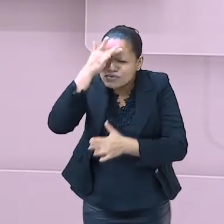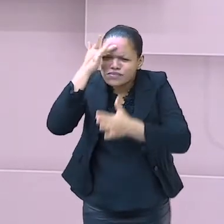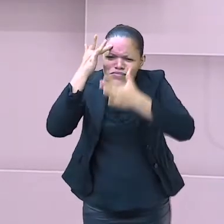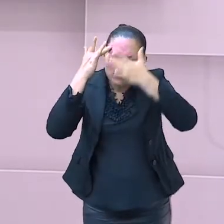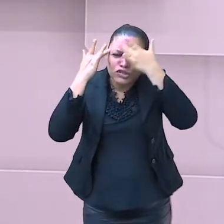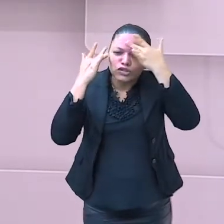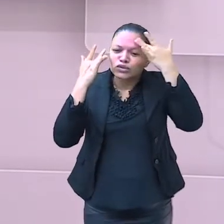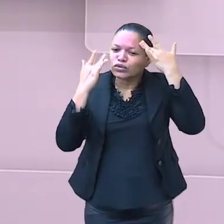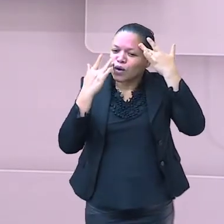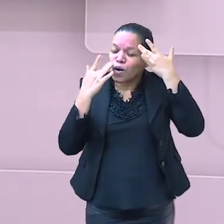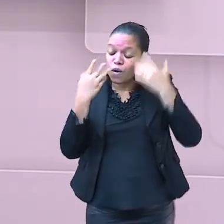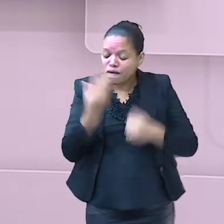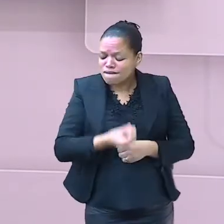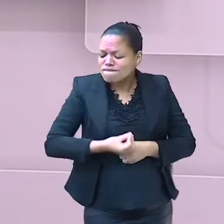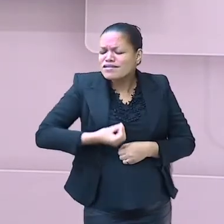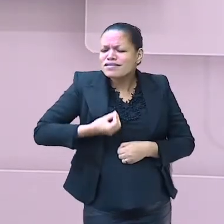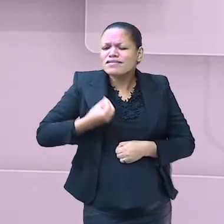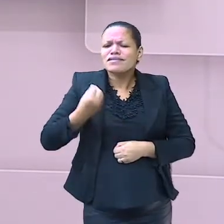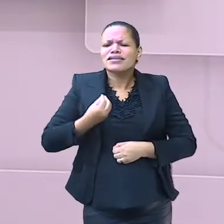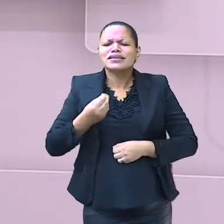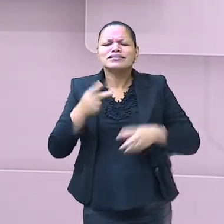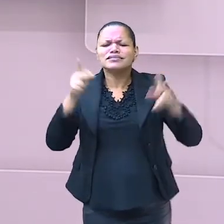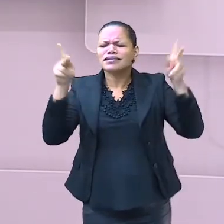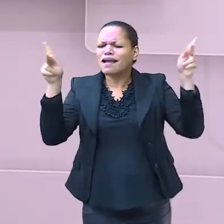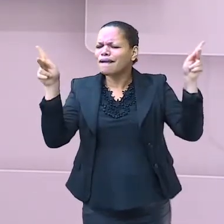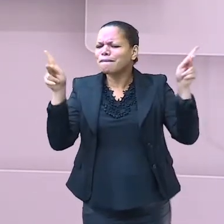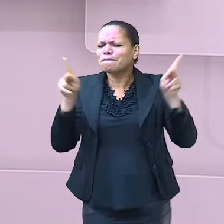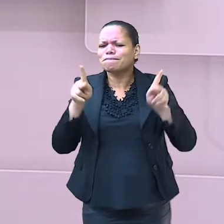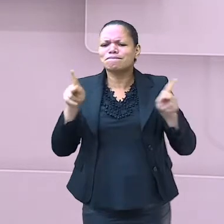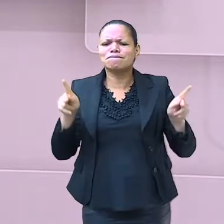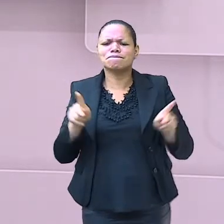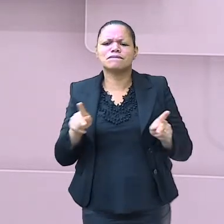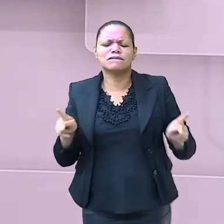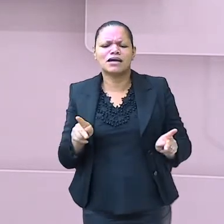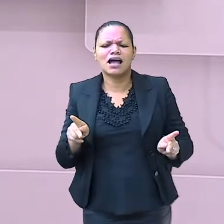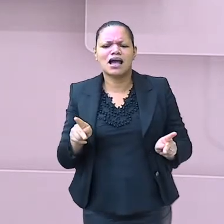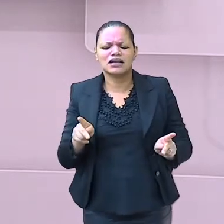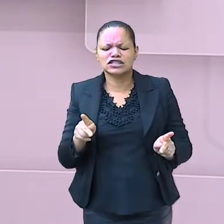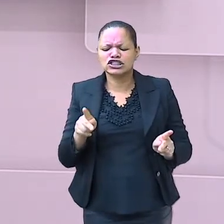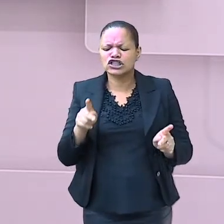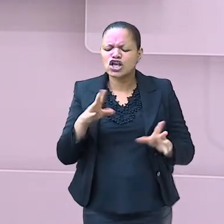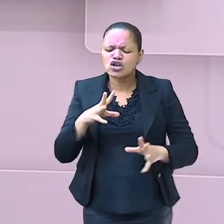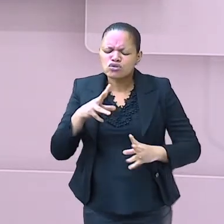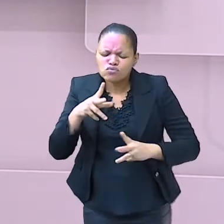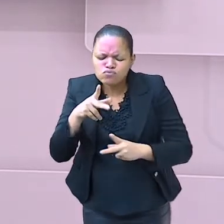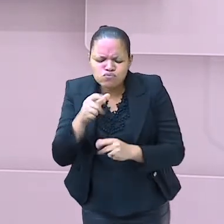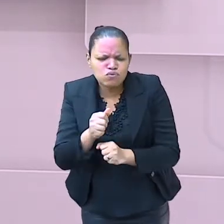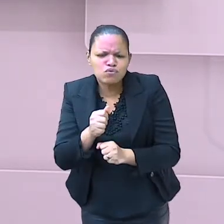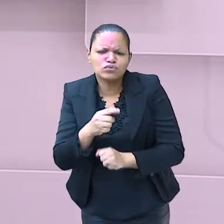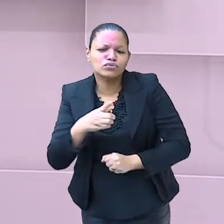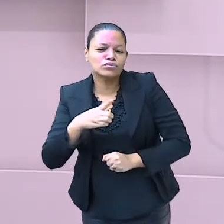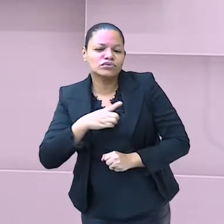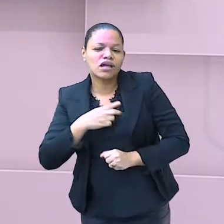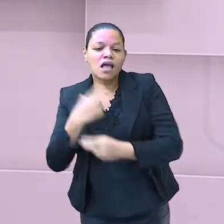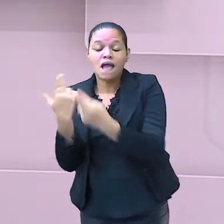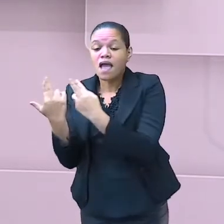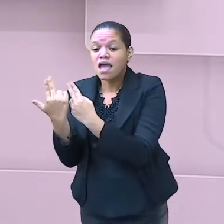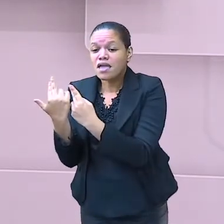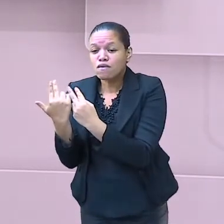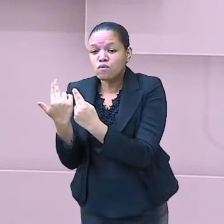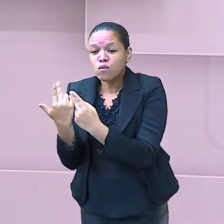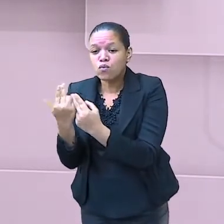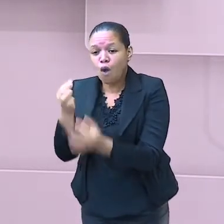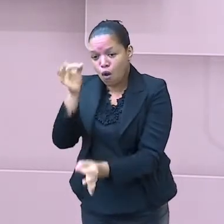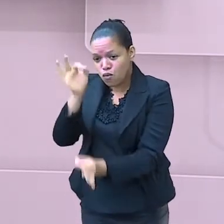e que o mundo possa ser governado com igualdade, justiça e